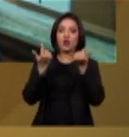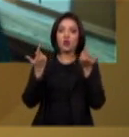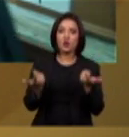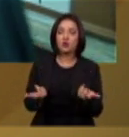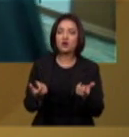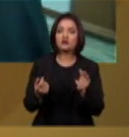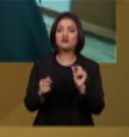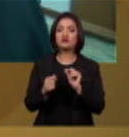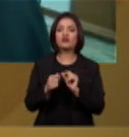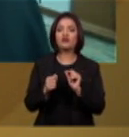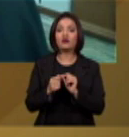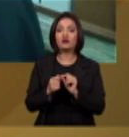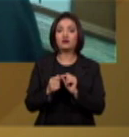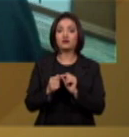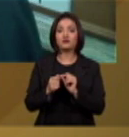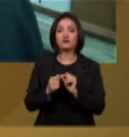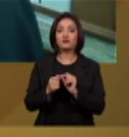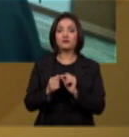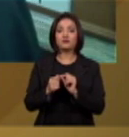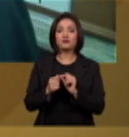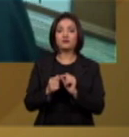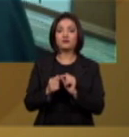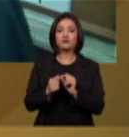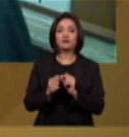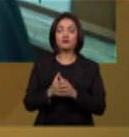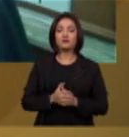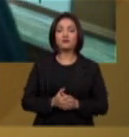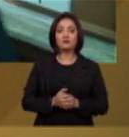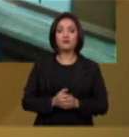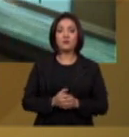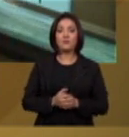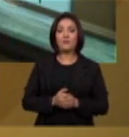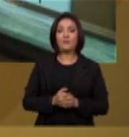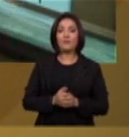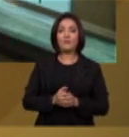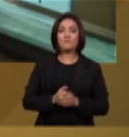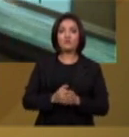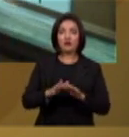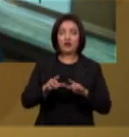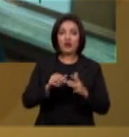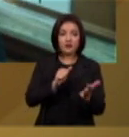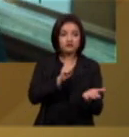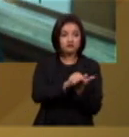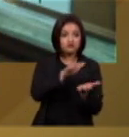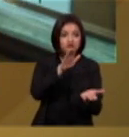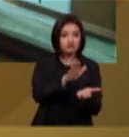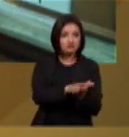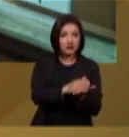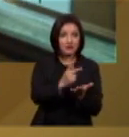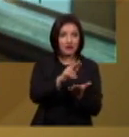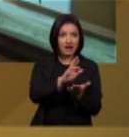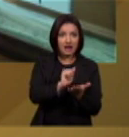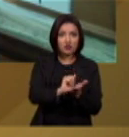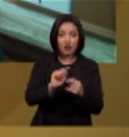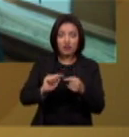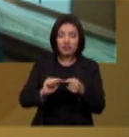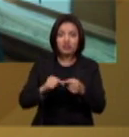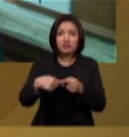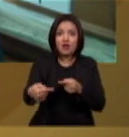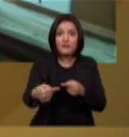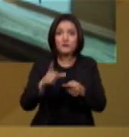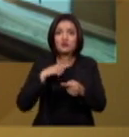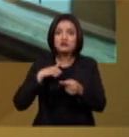requisitórios após a sua expedição, termo inicial,